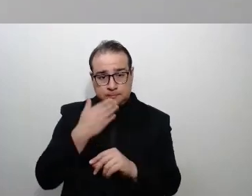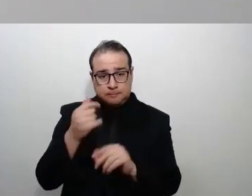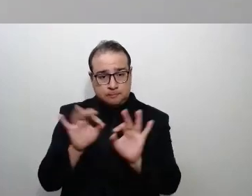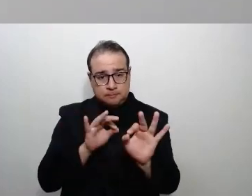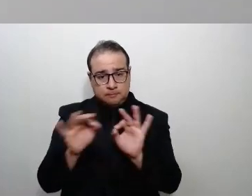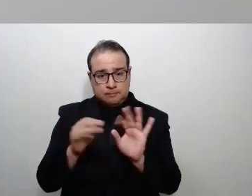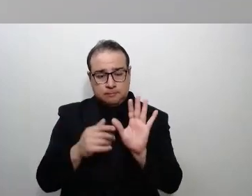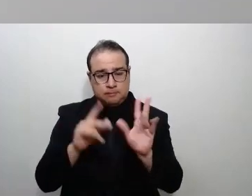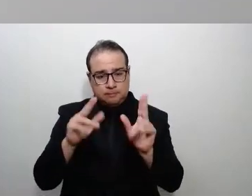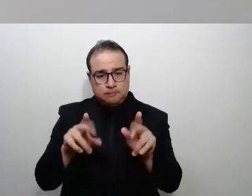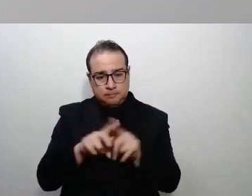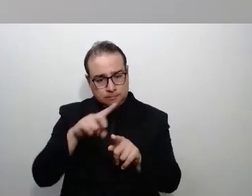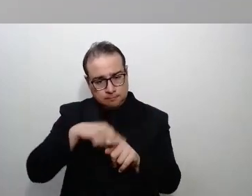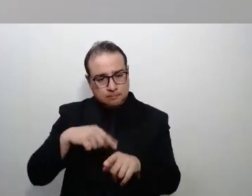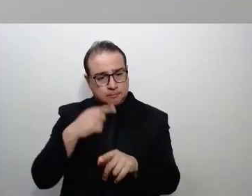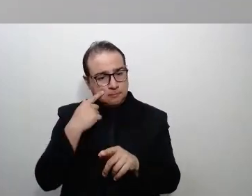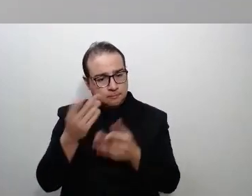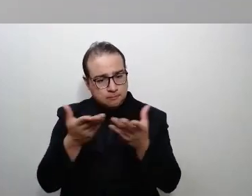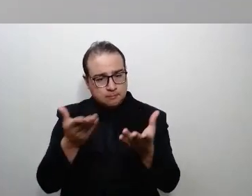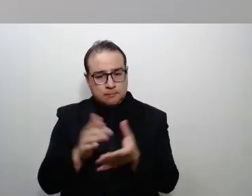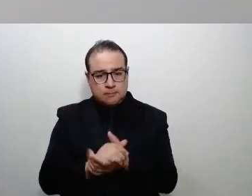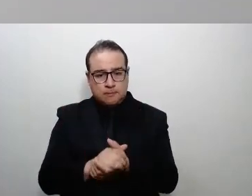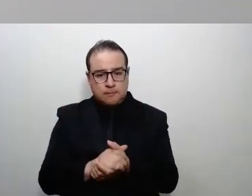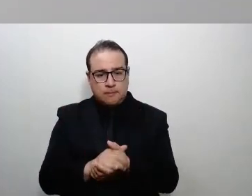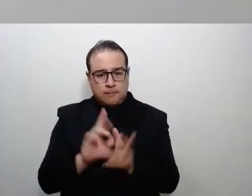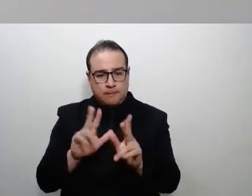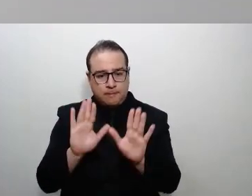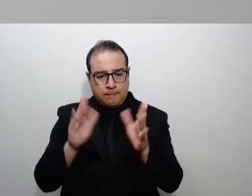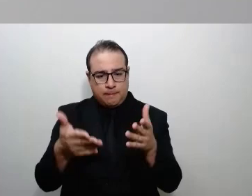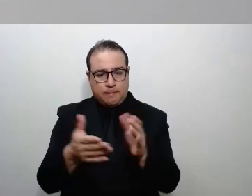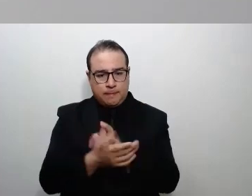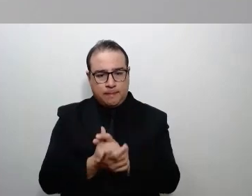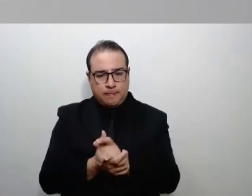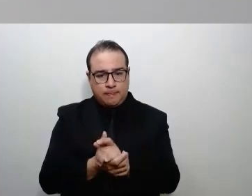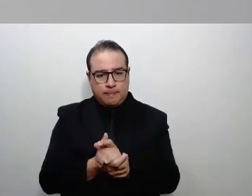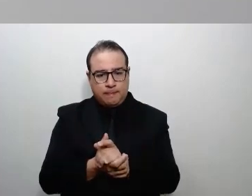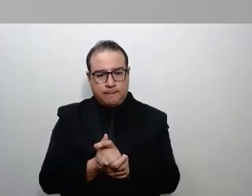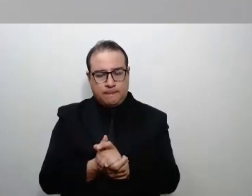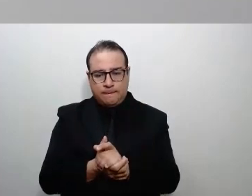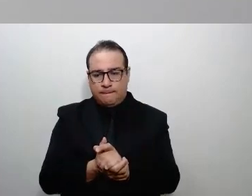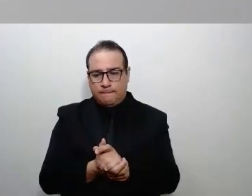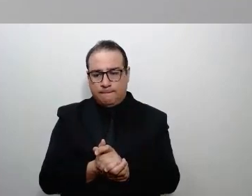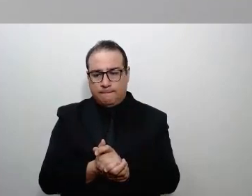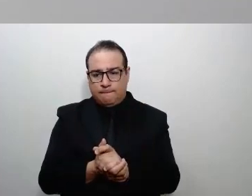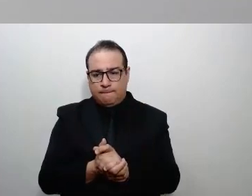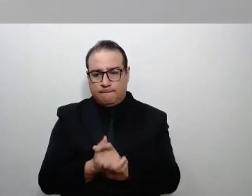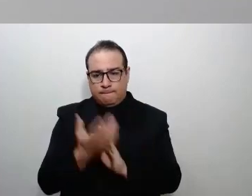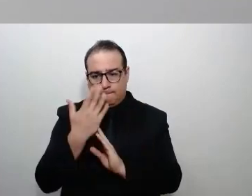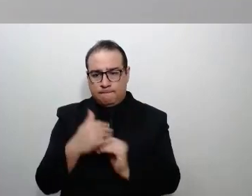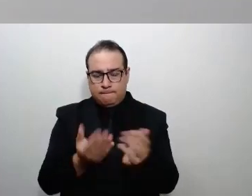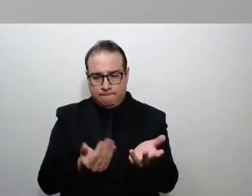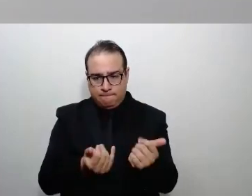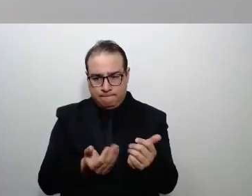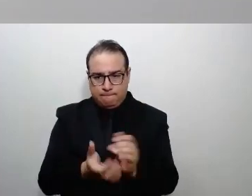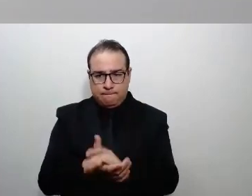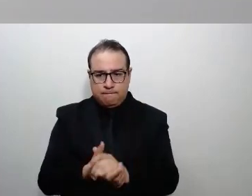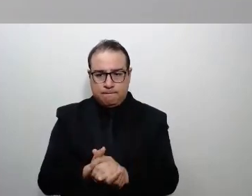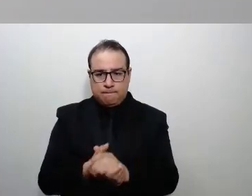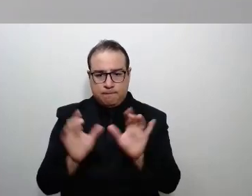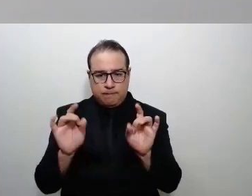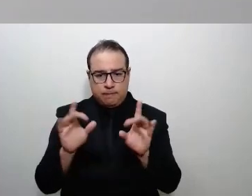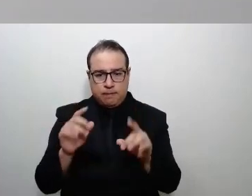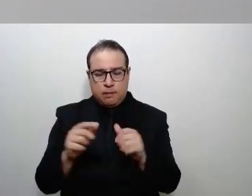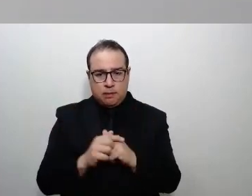que nós estamos fazendo só que direcionado para crianças e adolescentes especialmente